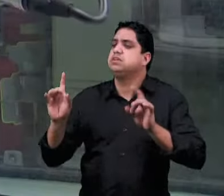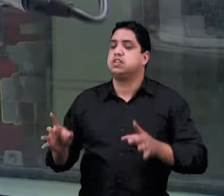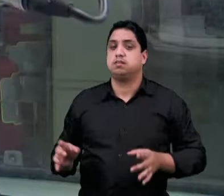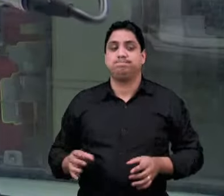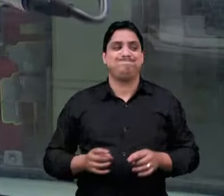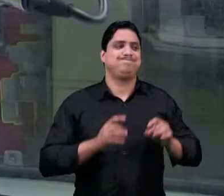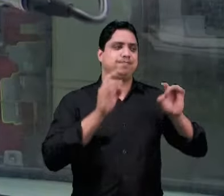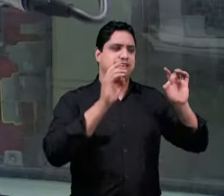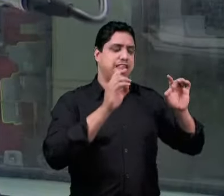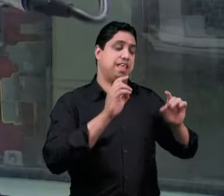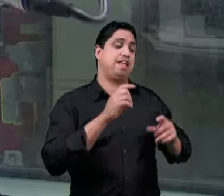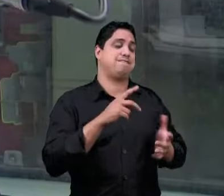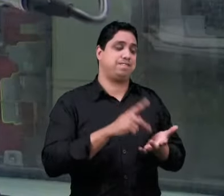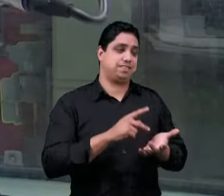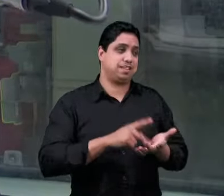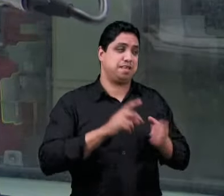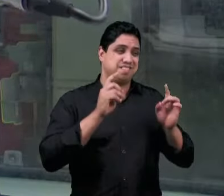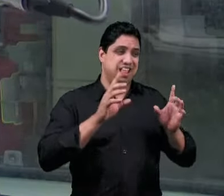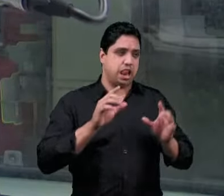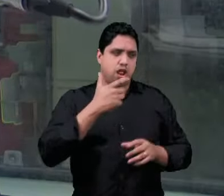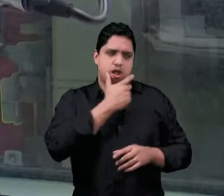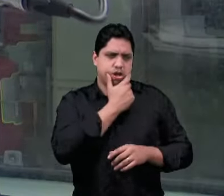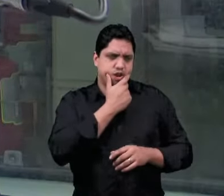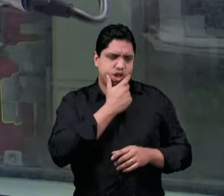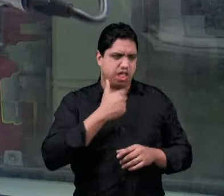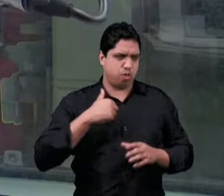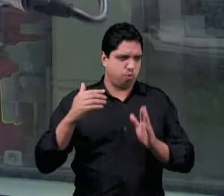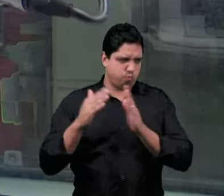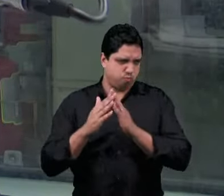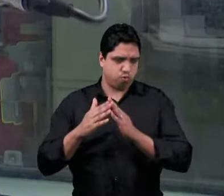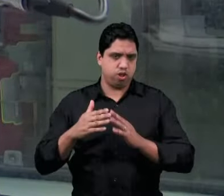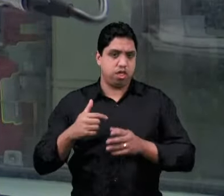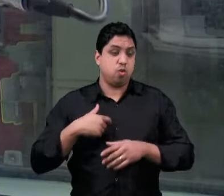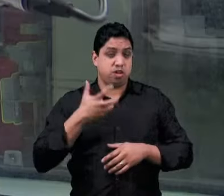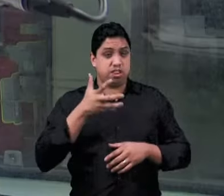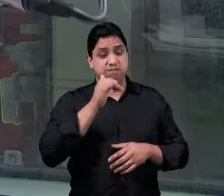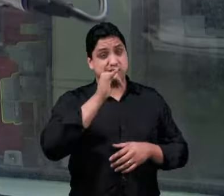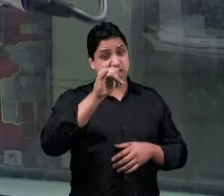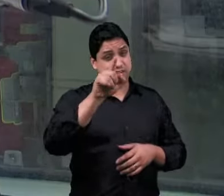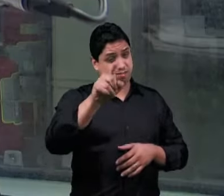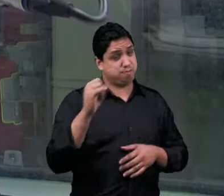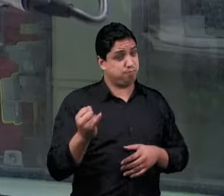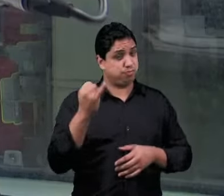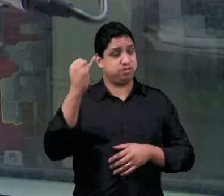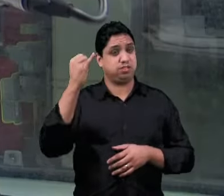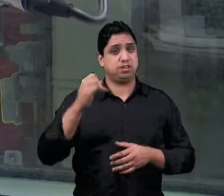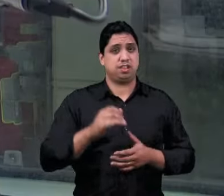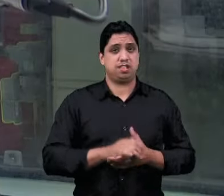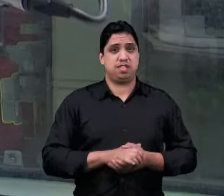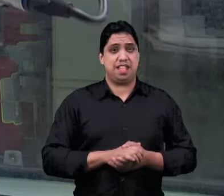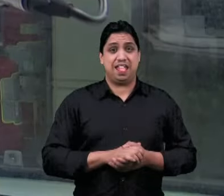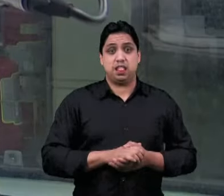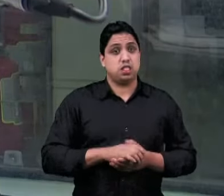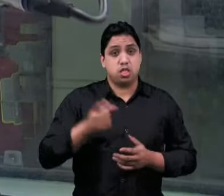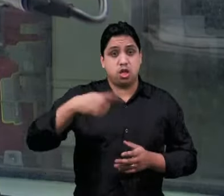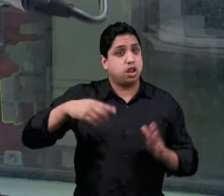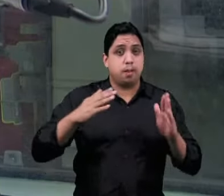que é onde eu vivo, eu gostaria de dizer aos irmãos uma coisa que é muito importante. Ninguém mora perto da igreja.